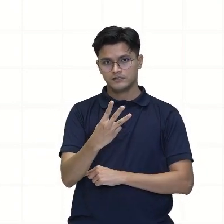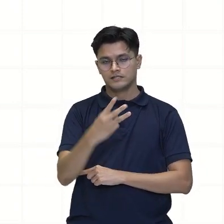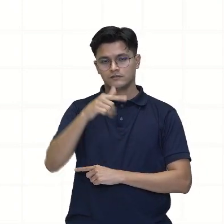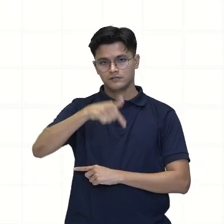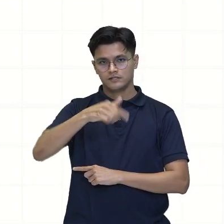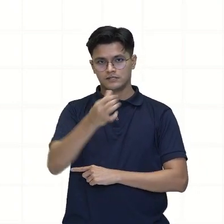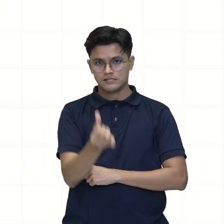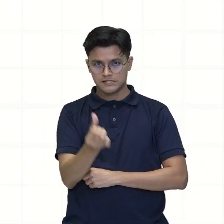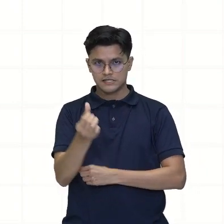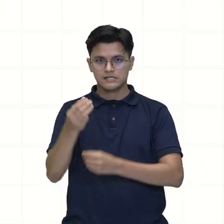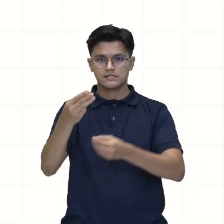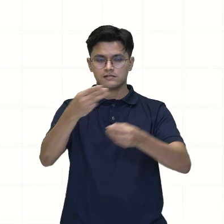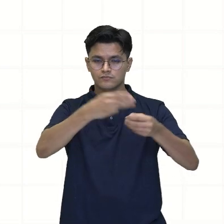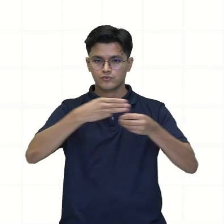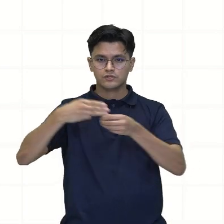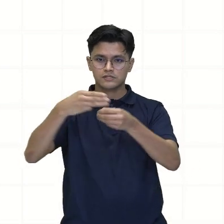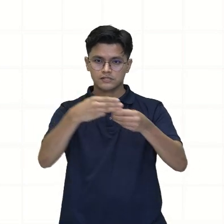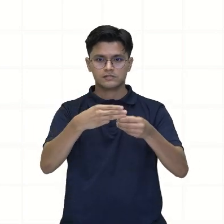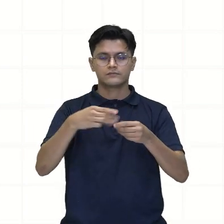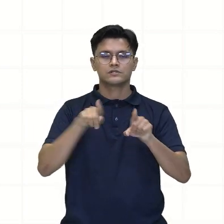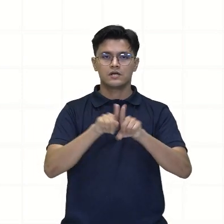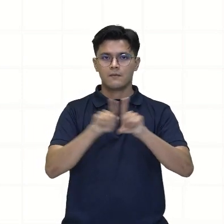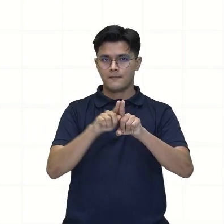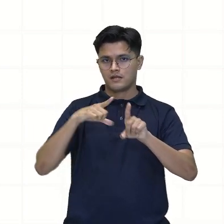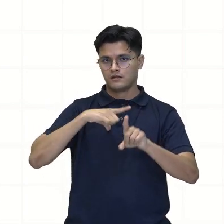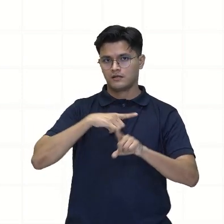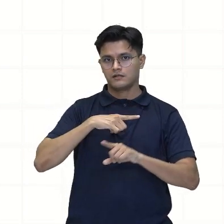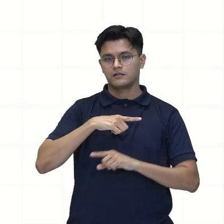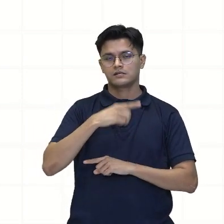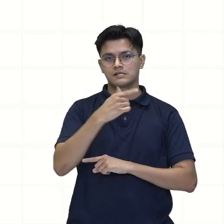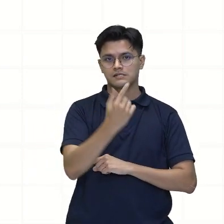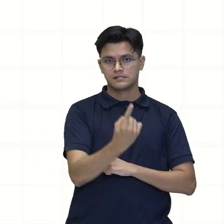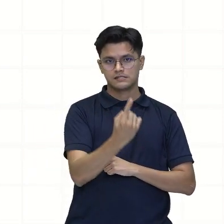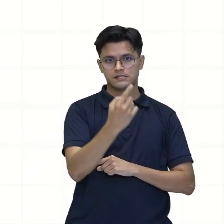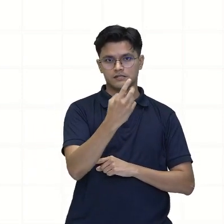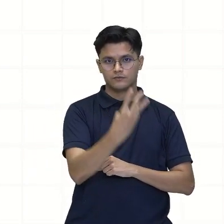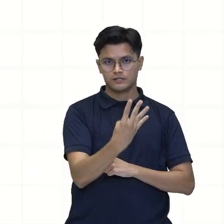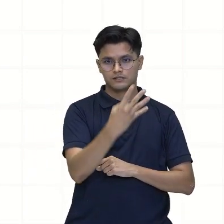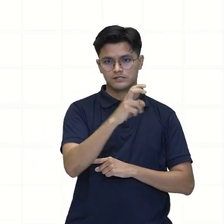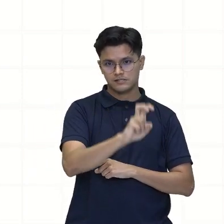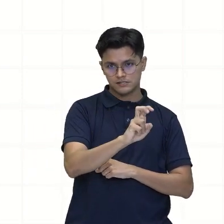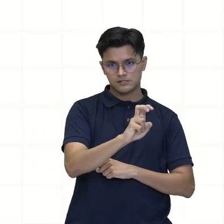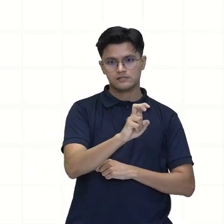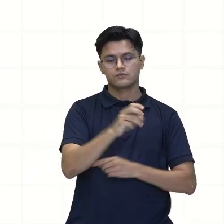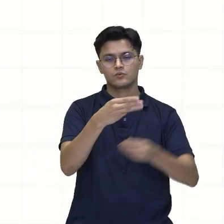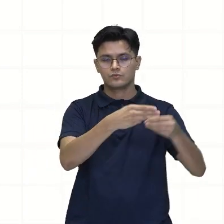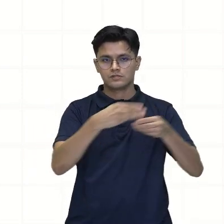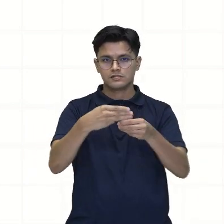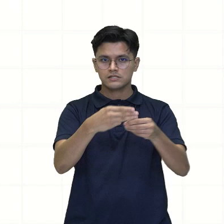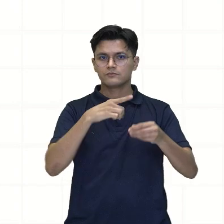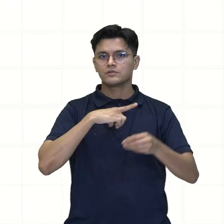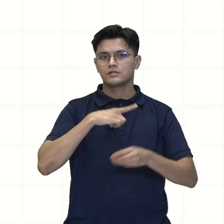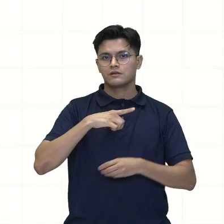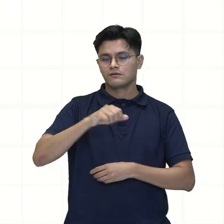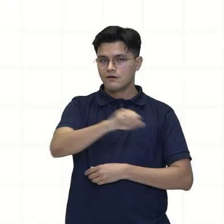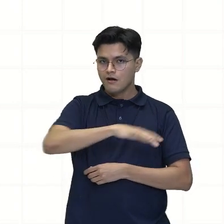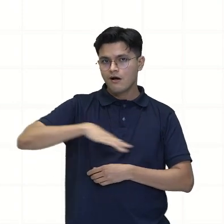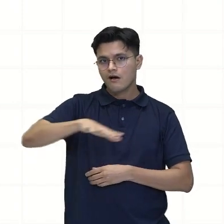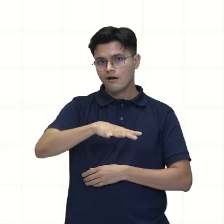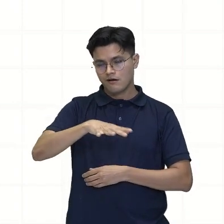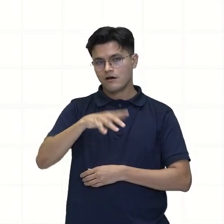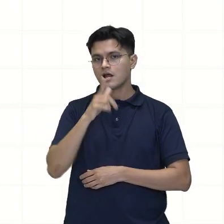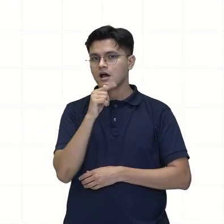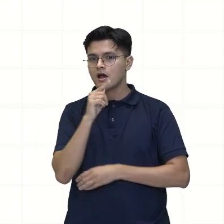366 municípios e nós vamos ter 145 municípios que têm uma área irrigada ali